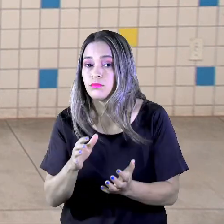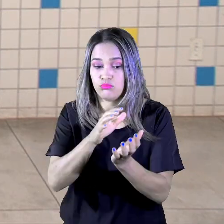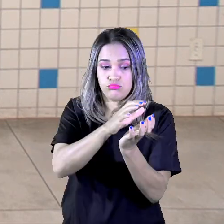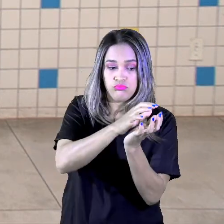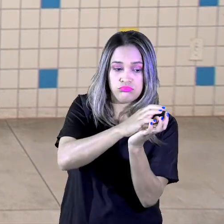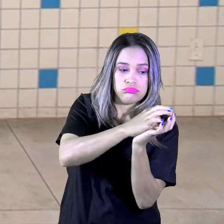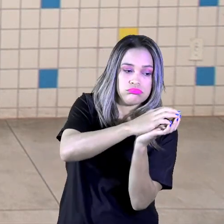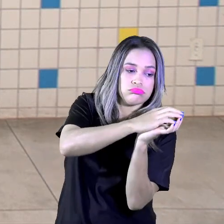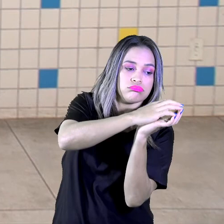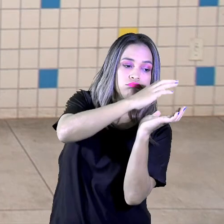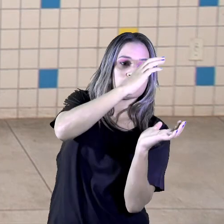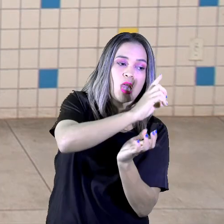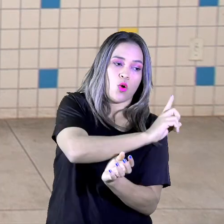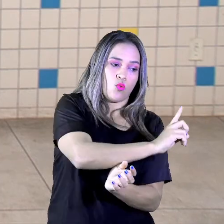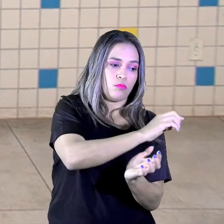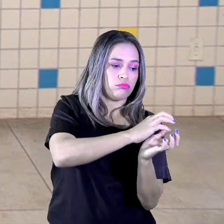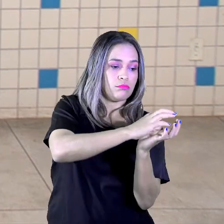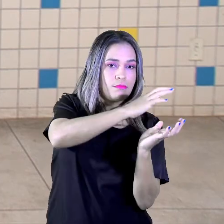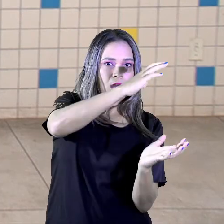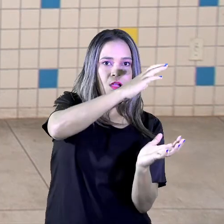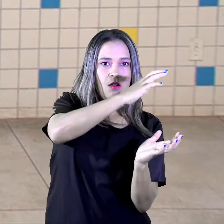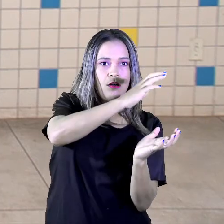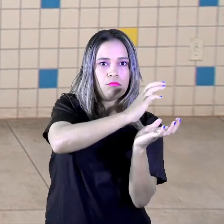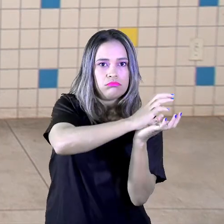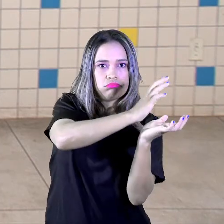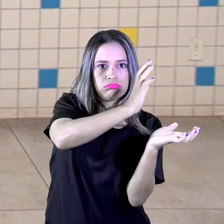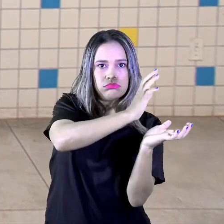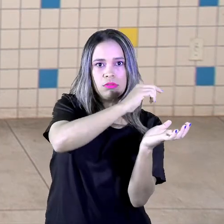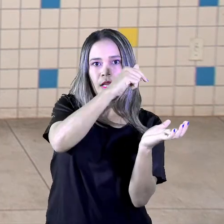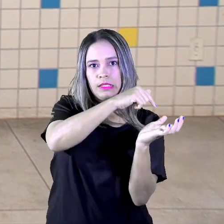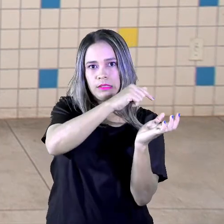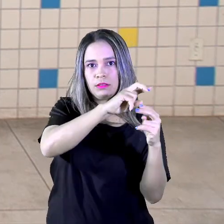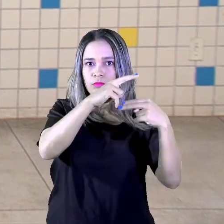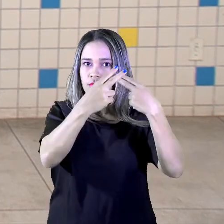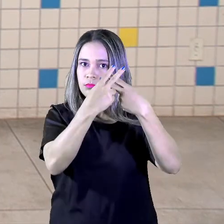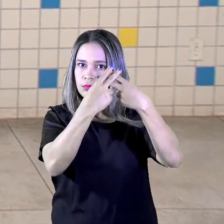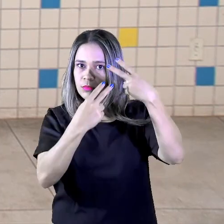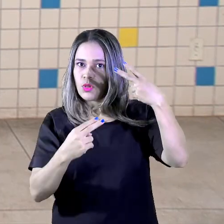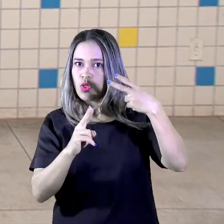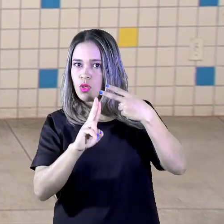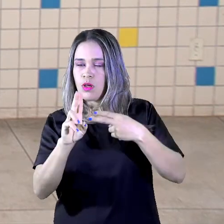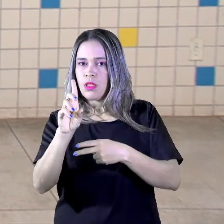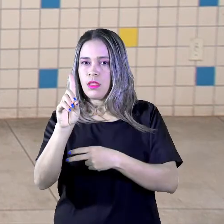ficar aberta para quem é maior. Lembre-se, esse sinal chama-se sinal de